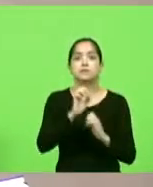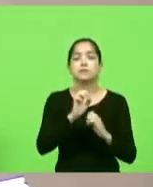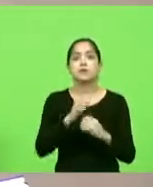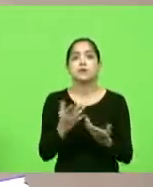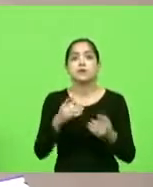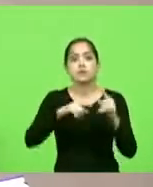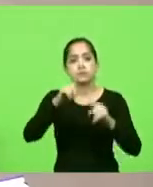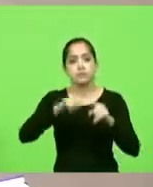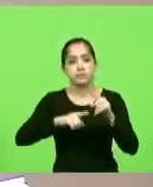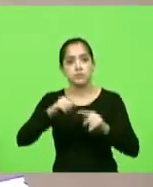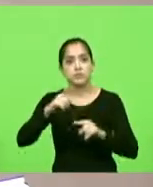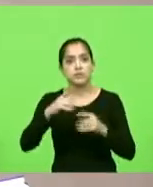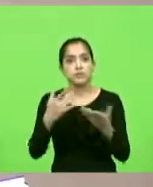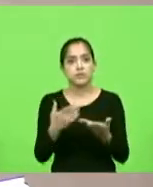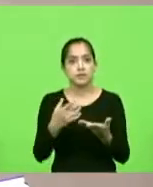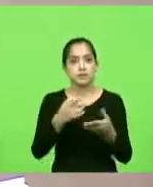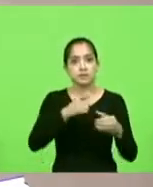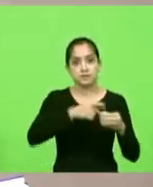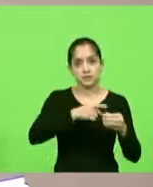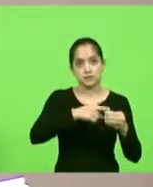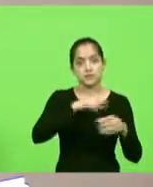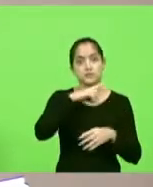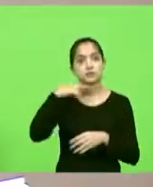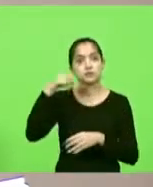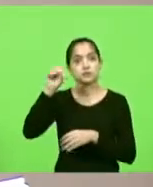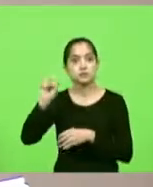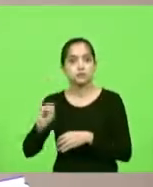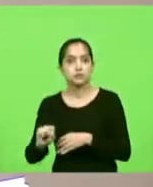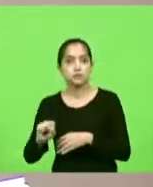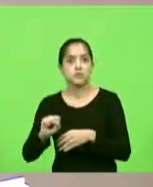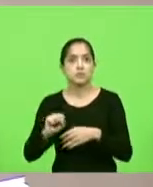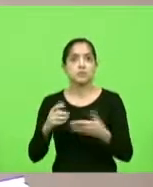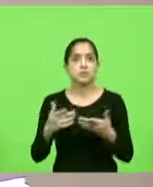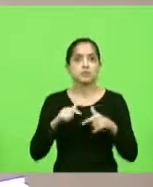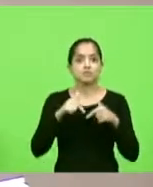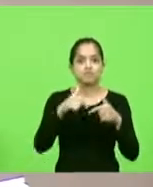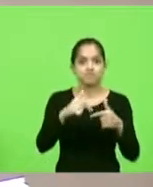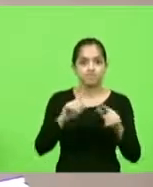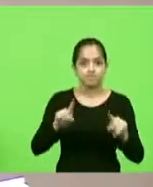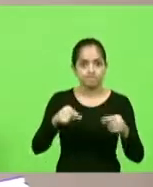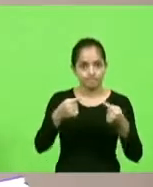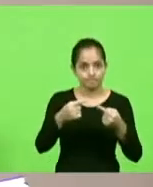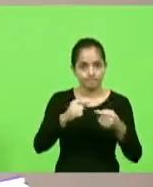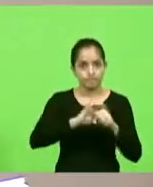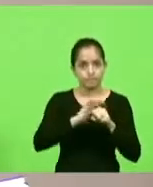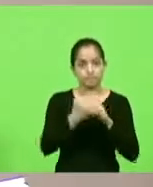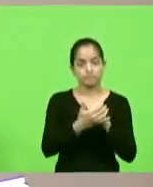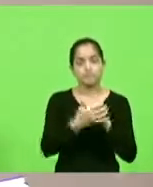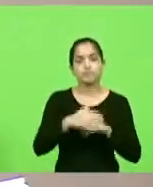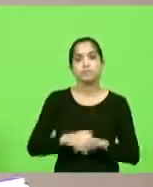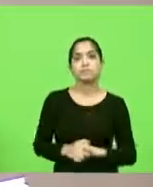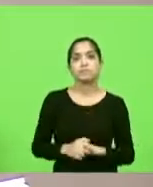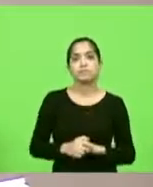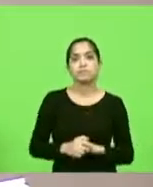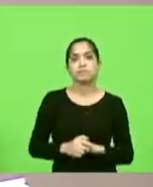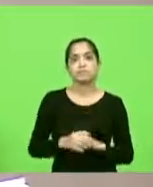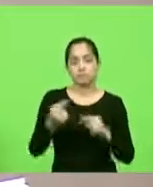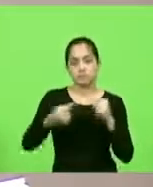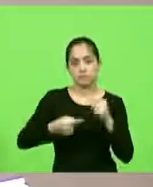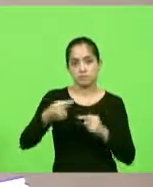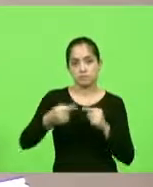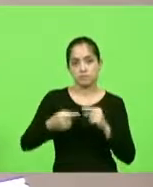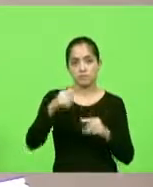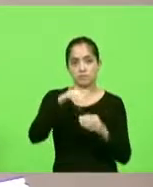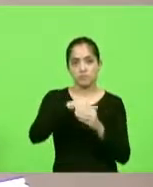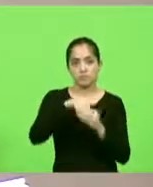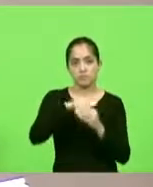Equipamentos Limitada, sediada em Jaraguá do Sul, pelas ações no combate à Covid-19. Em discussão. Não havendo quem queira